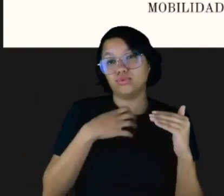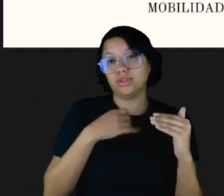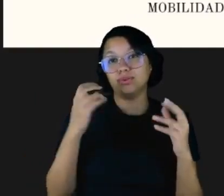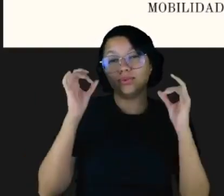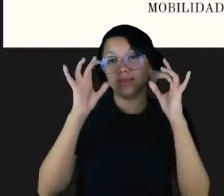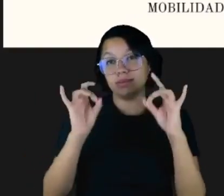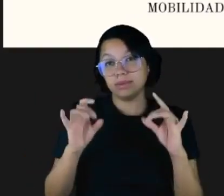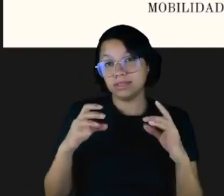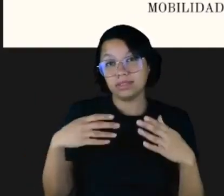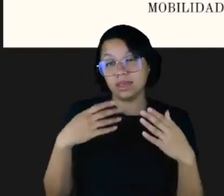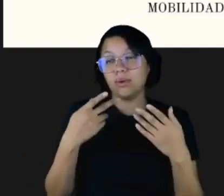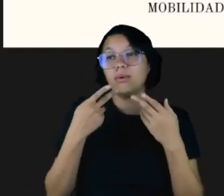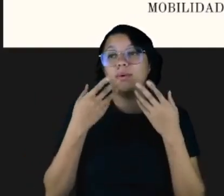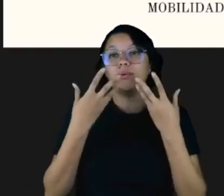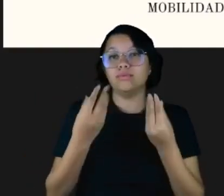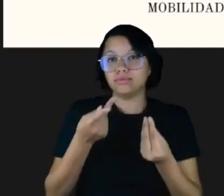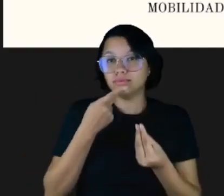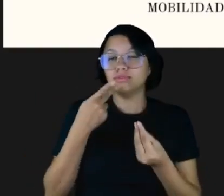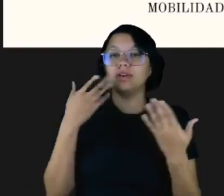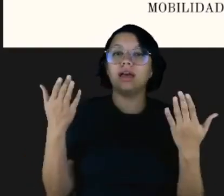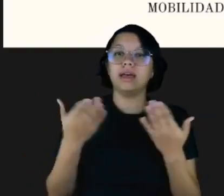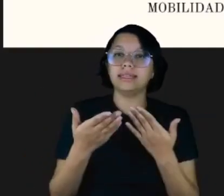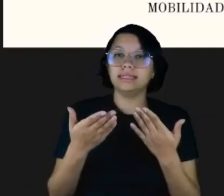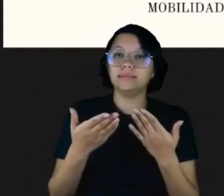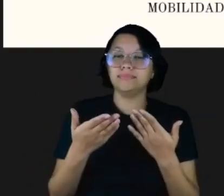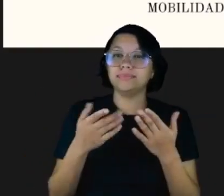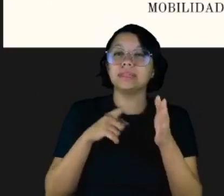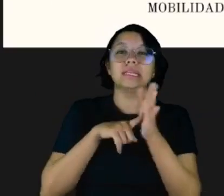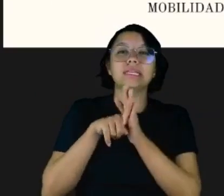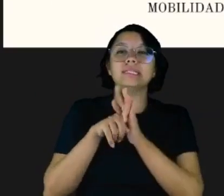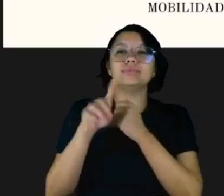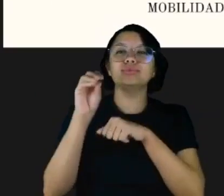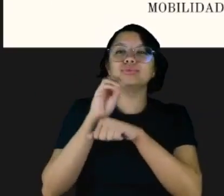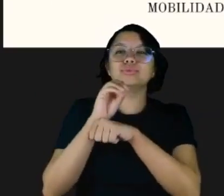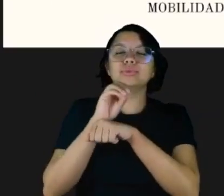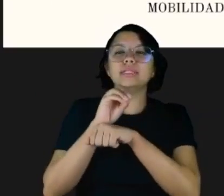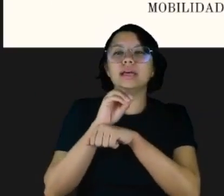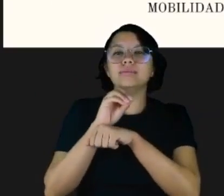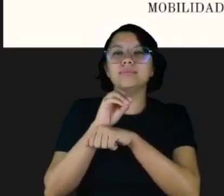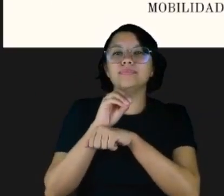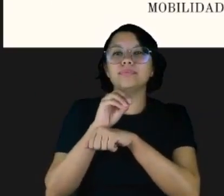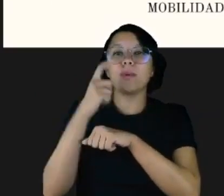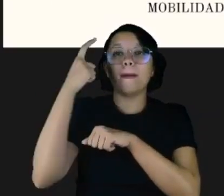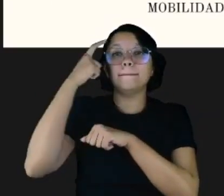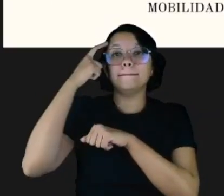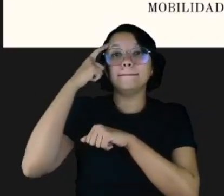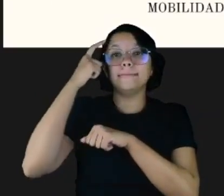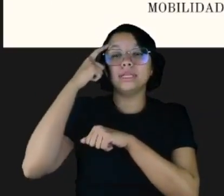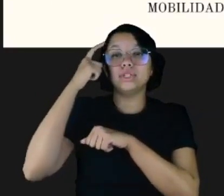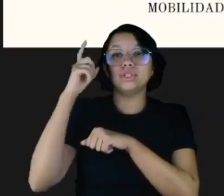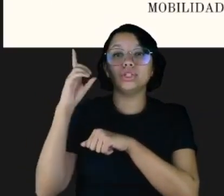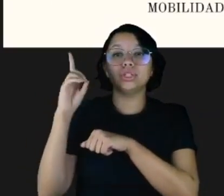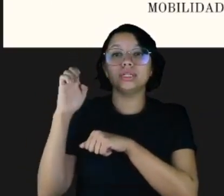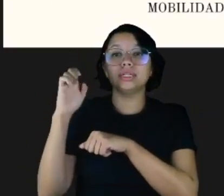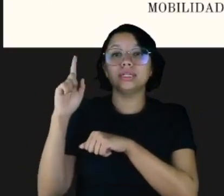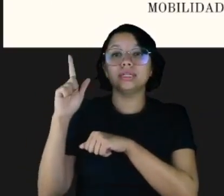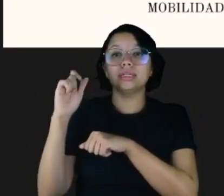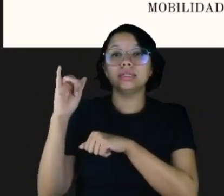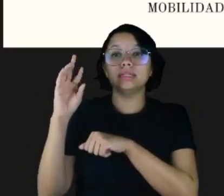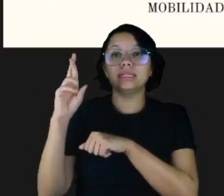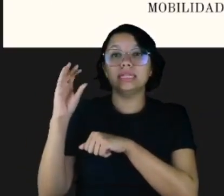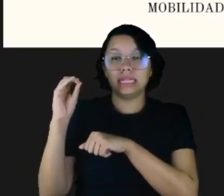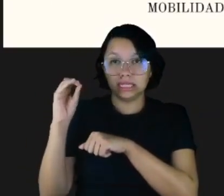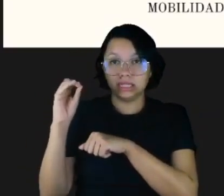especial, nós vamos falar aqui dessa questão dos cuidados com a mente, o delírio, a demência e a